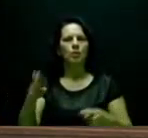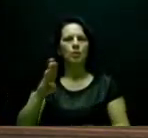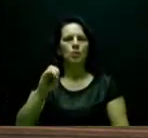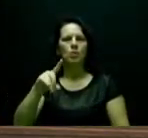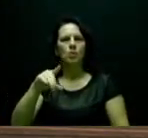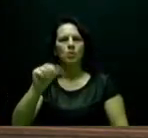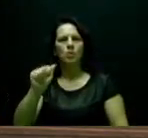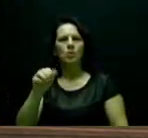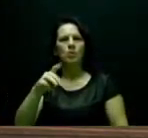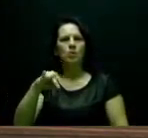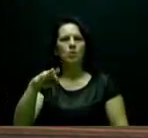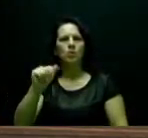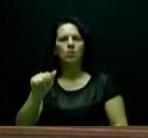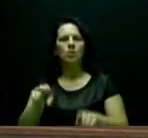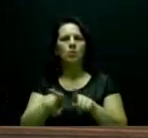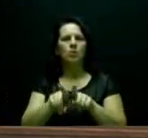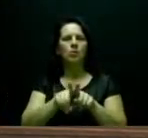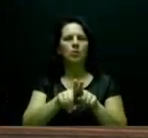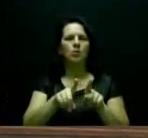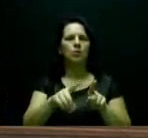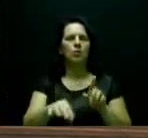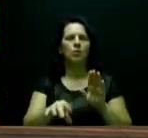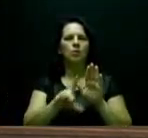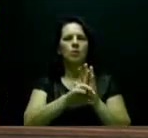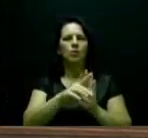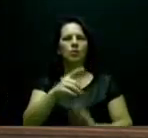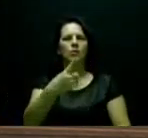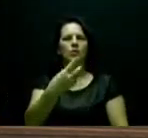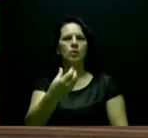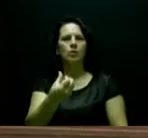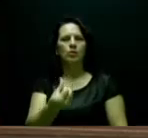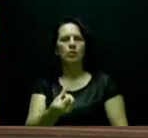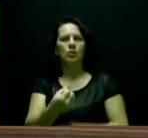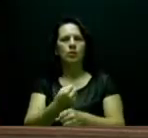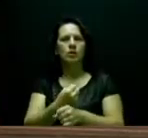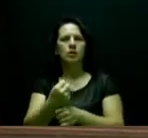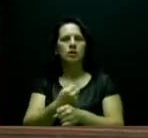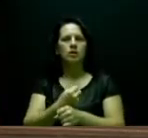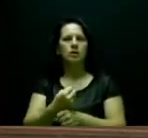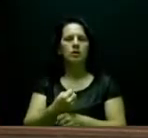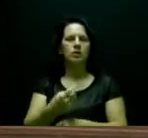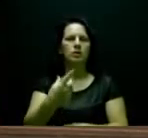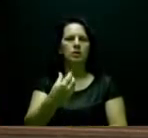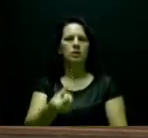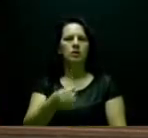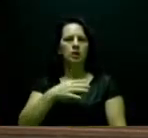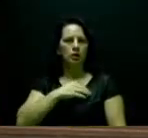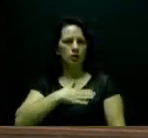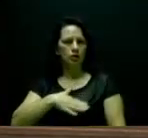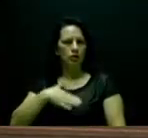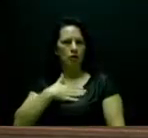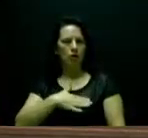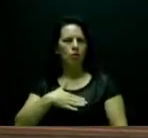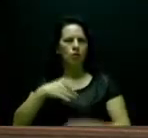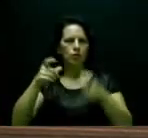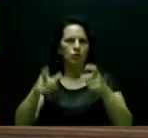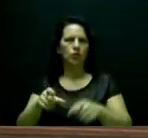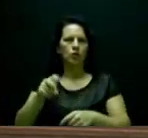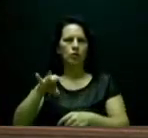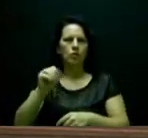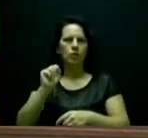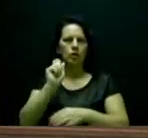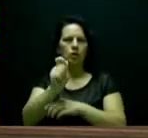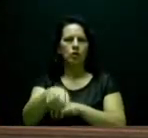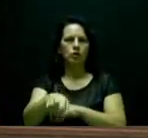nº 3456, de 16 de agosto de 2012. As famílias atingidas pelo incêndio, de acordo da área denominada Vila dos Pescadores e da Outras